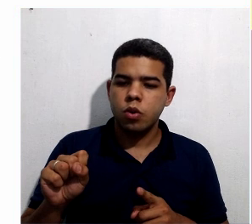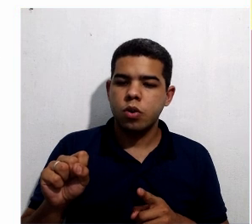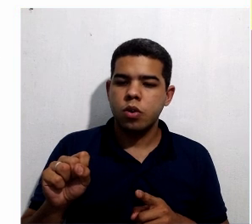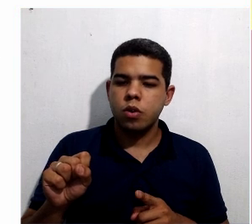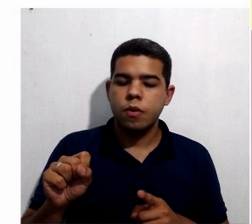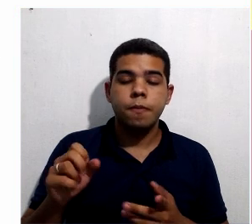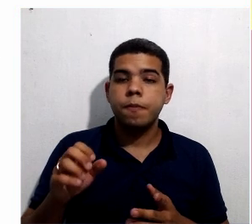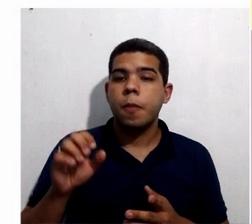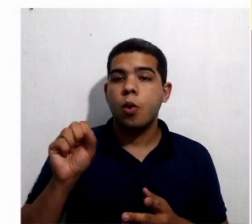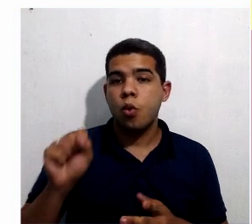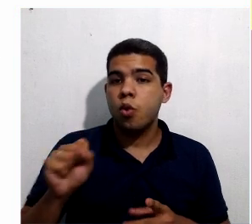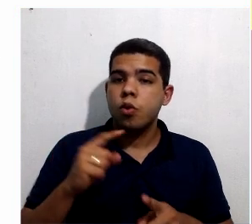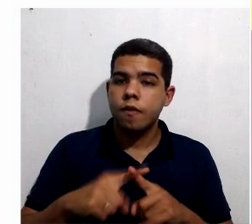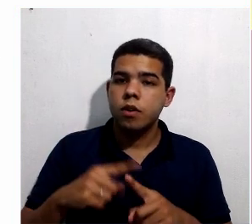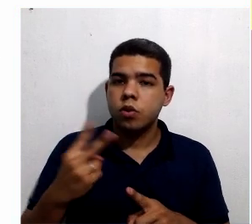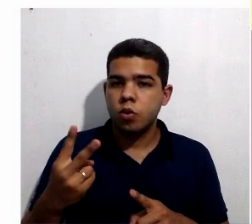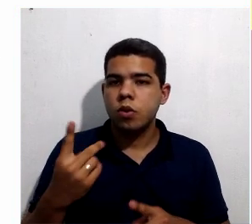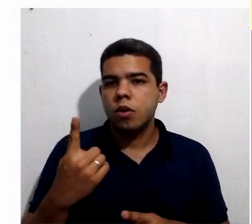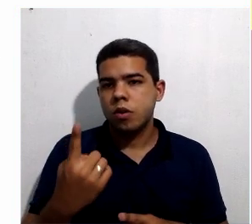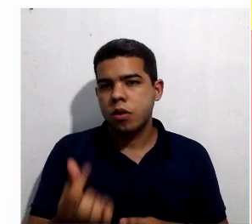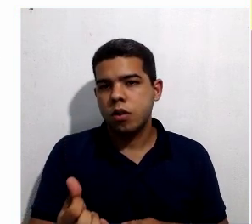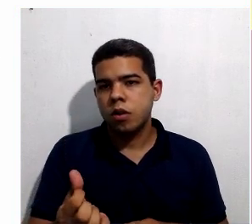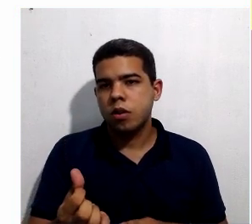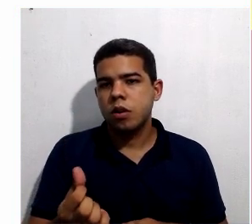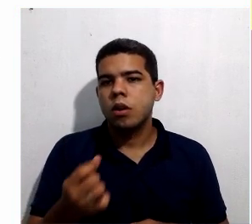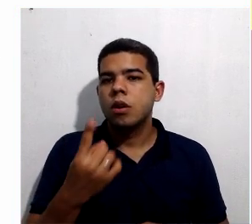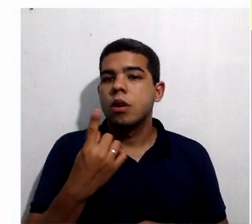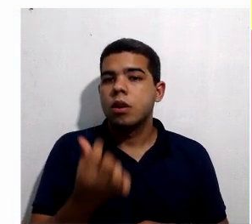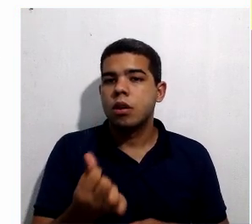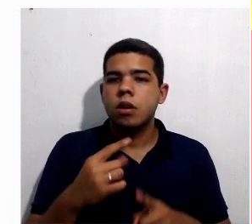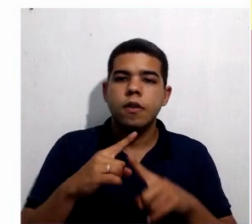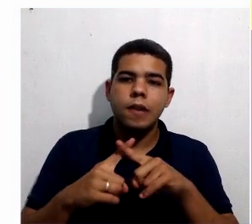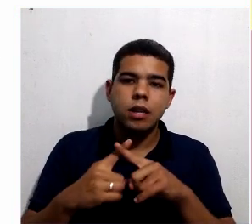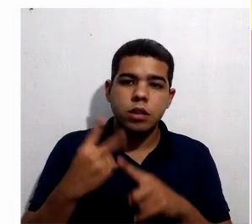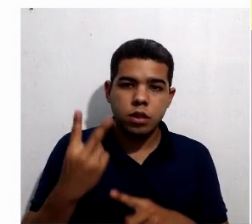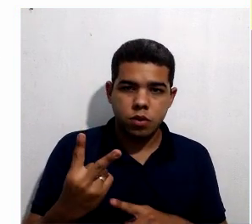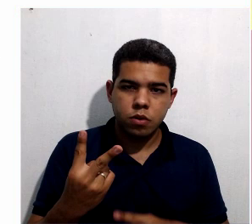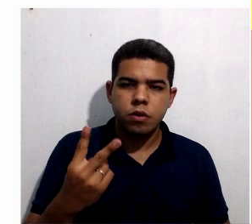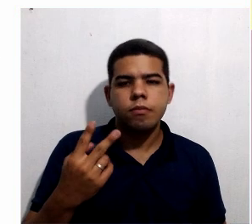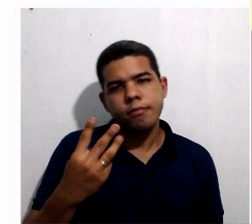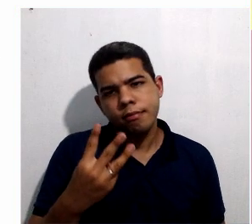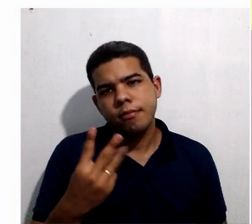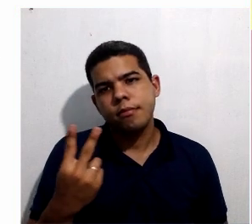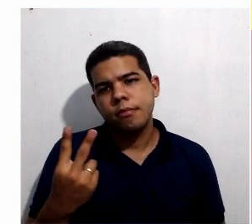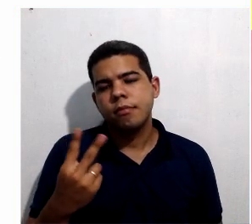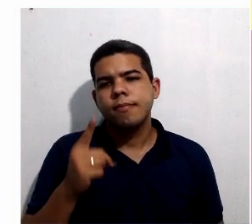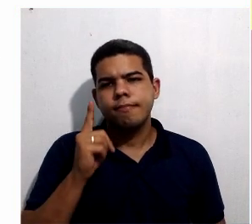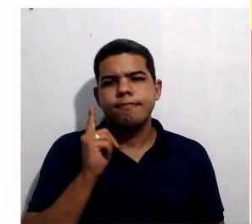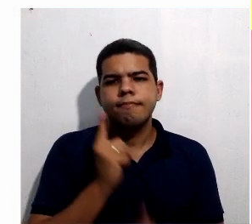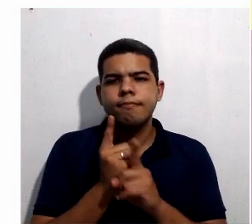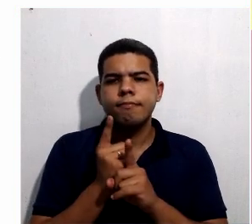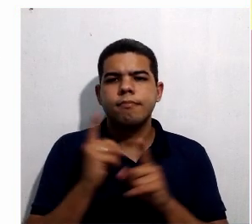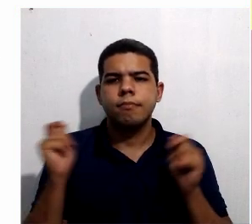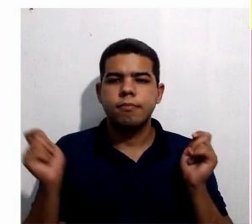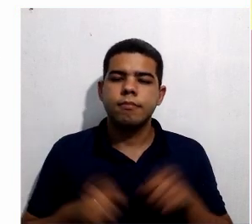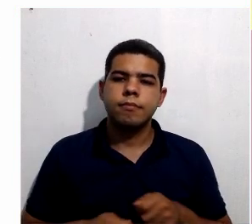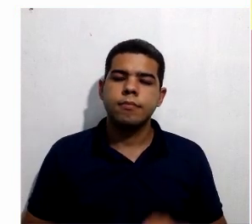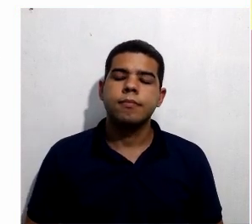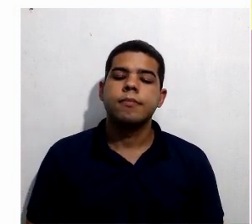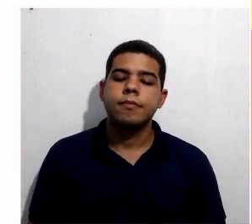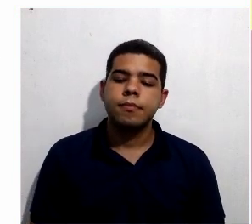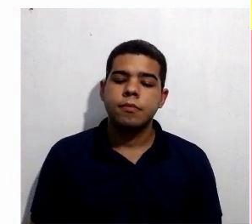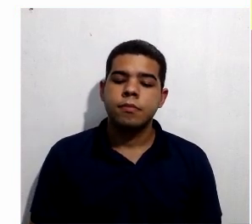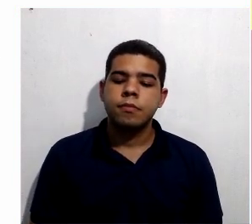8. 8 vezes 2, 16. Então, 16 vezes 2, 32. Você pode encontrar